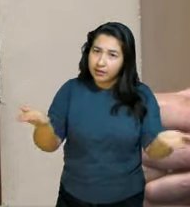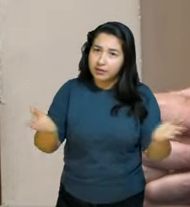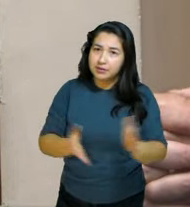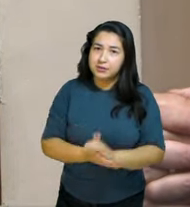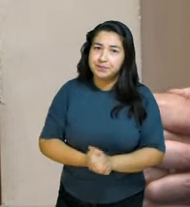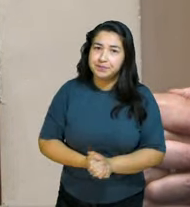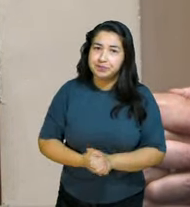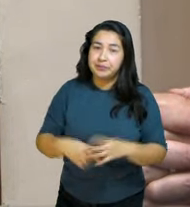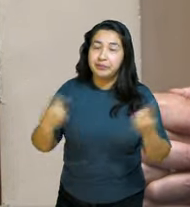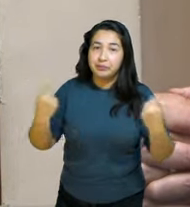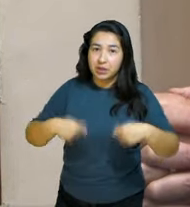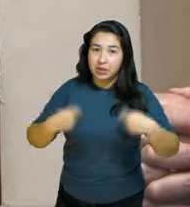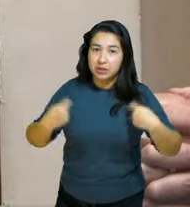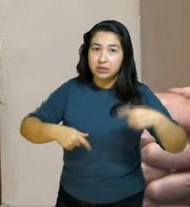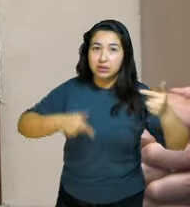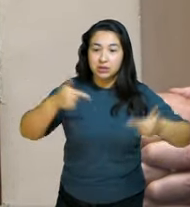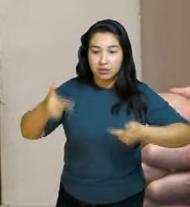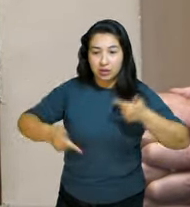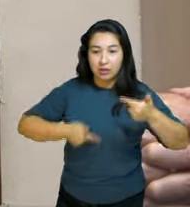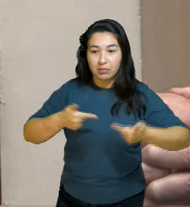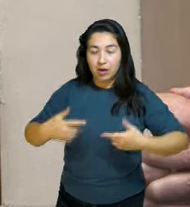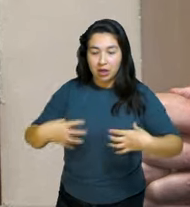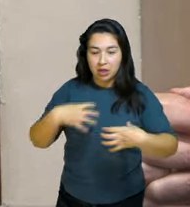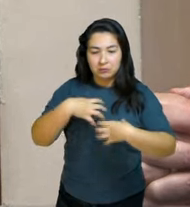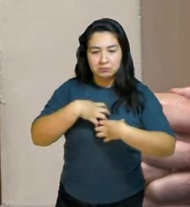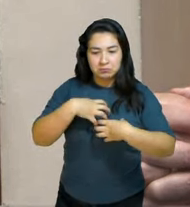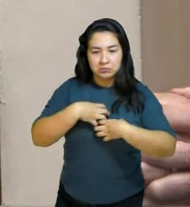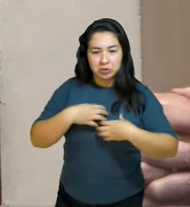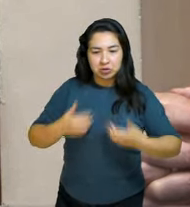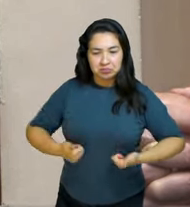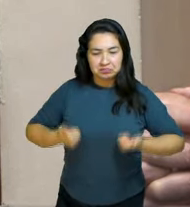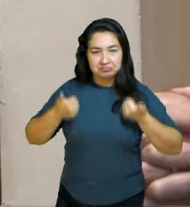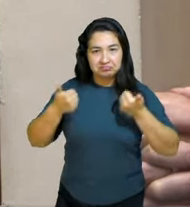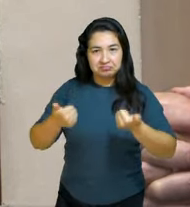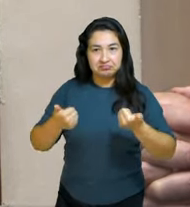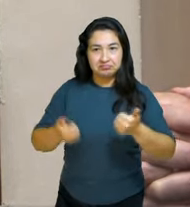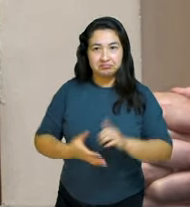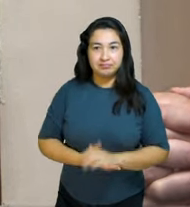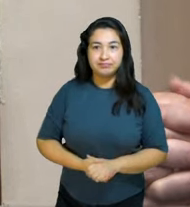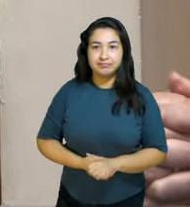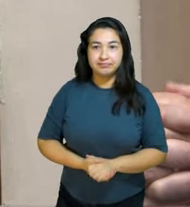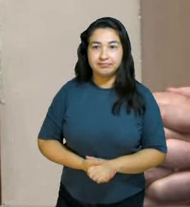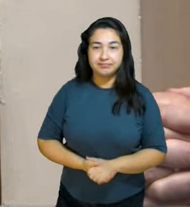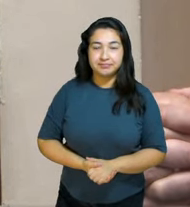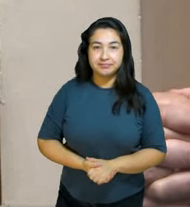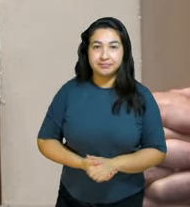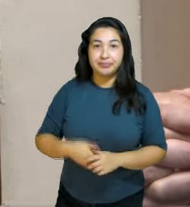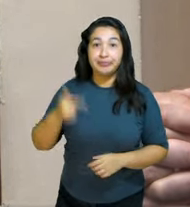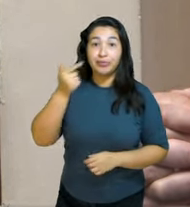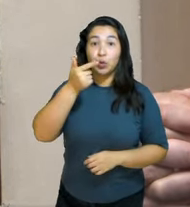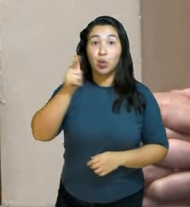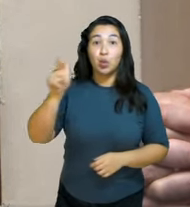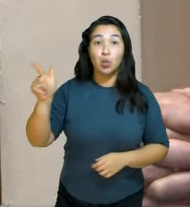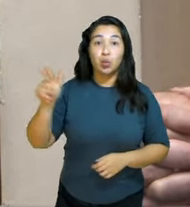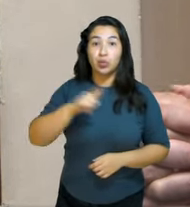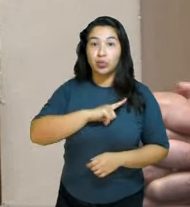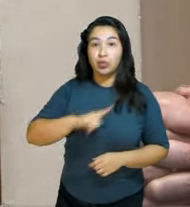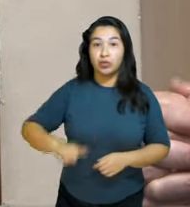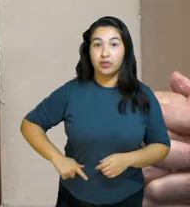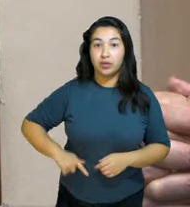tem que trabalhar com moral. Outra coisa que nós estamos fazendo, que o nosso governador Jorginho